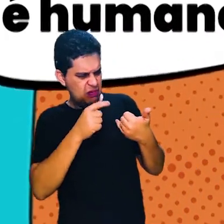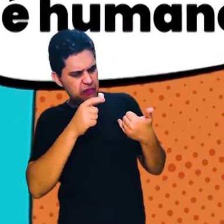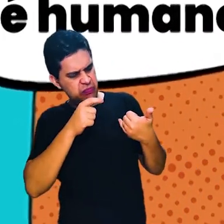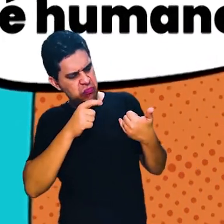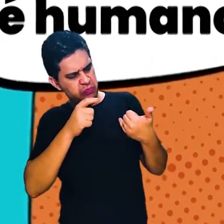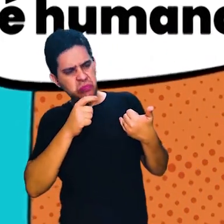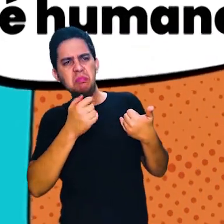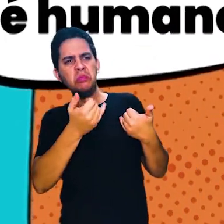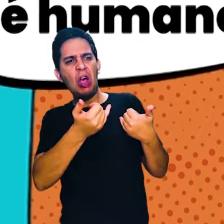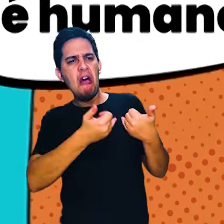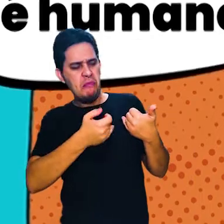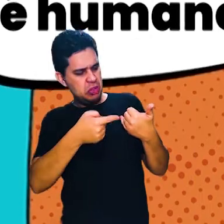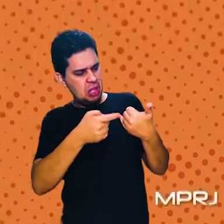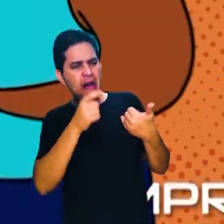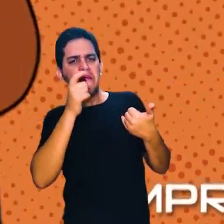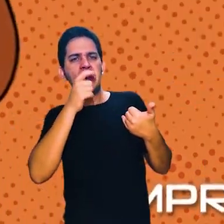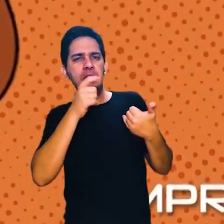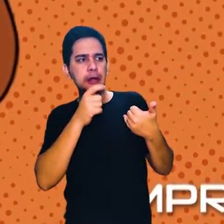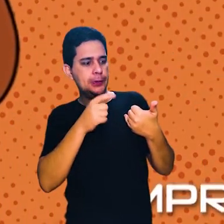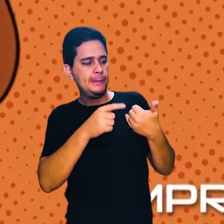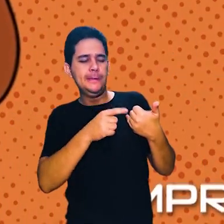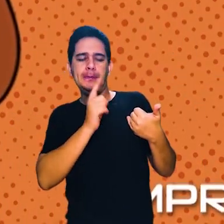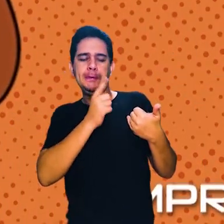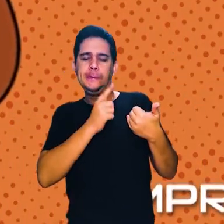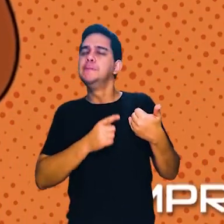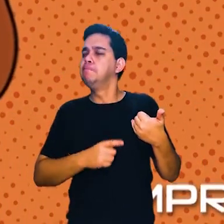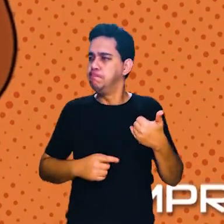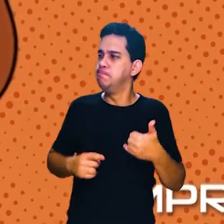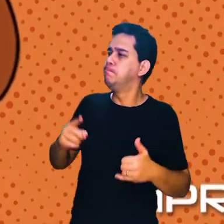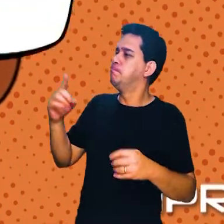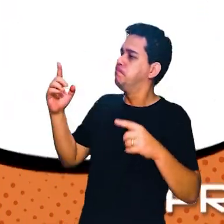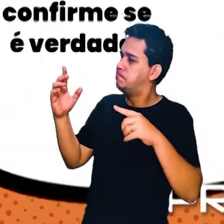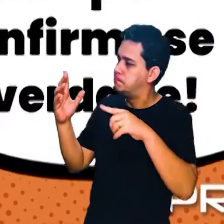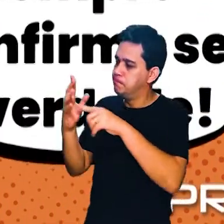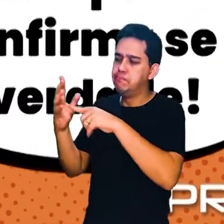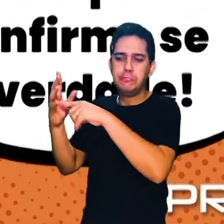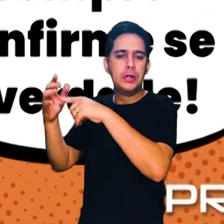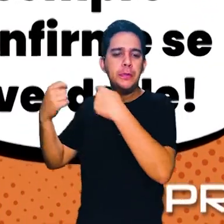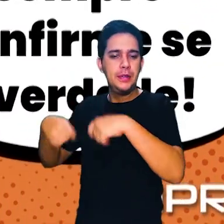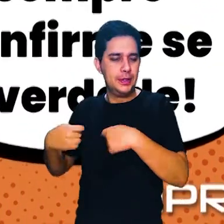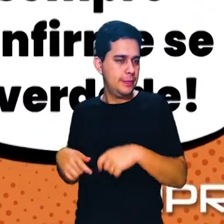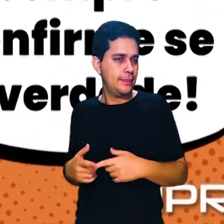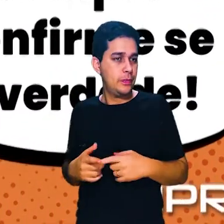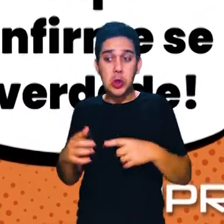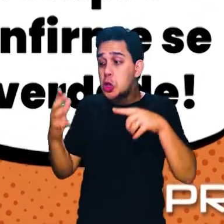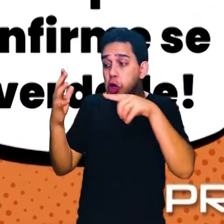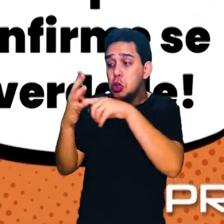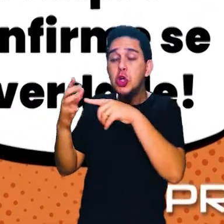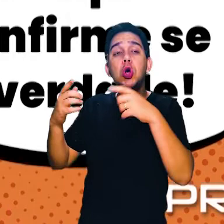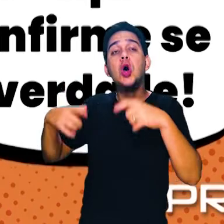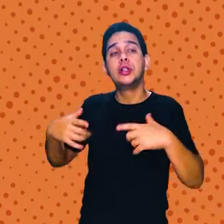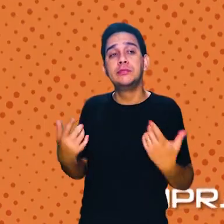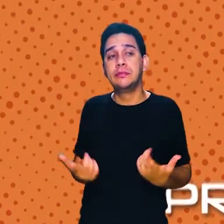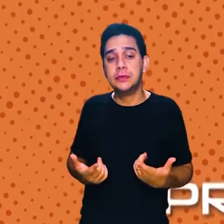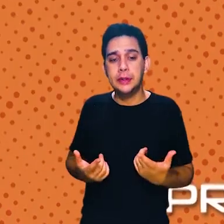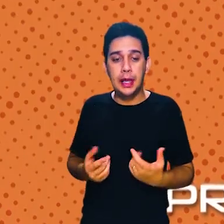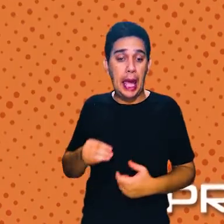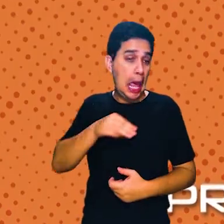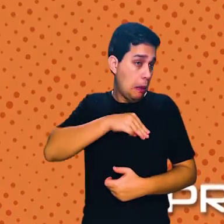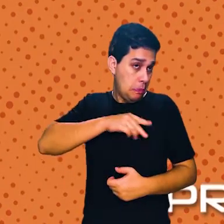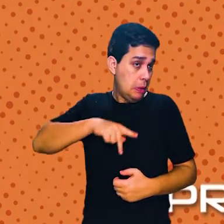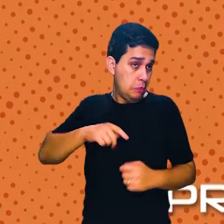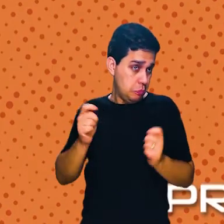denunciar. E aí, para denunciar, a gente tem vários canais oficiais. O Ministério Público aqui do Rio de Janeiro recebe denúncias através de